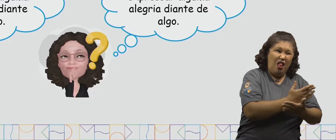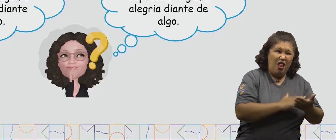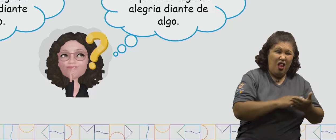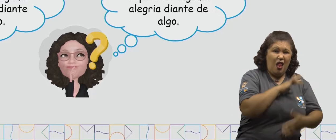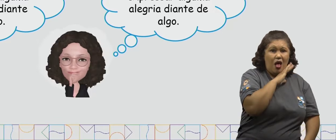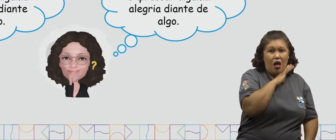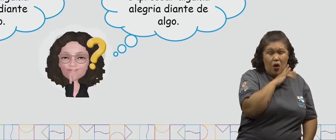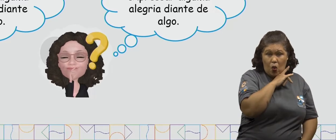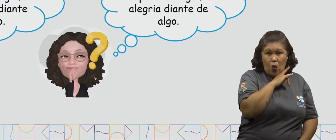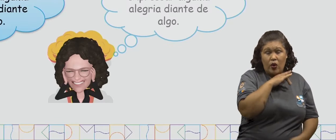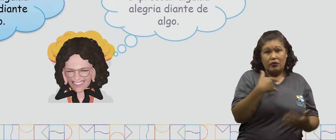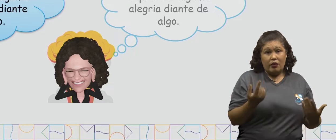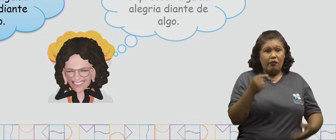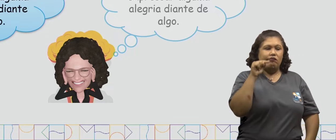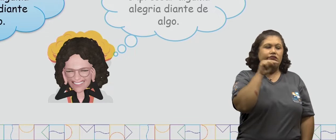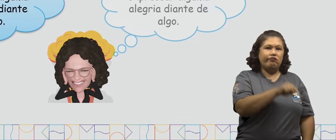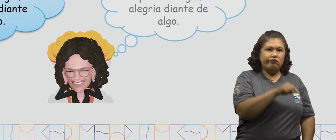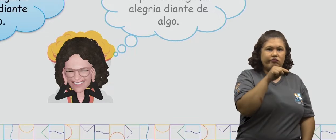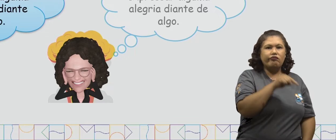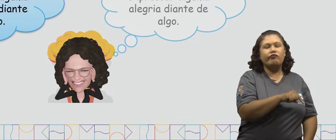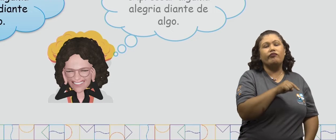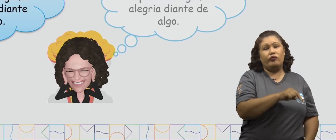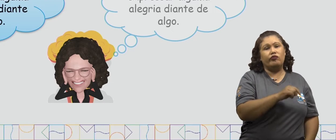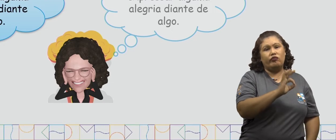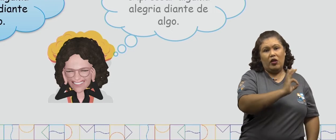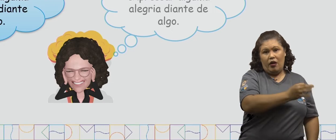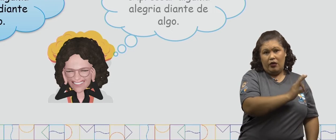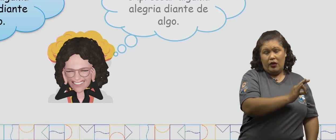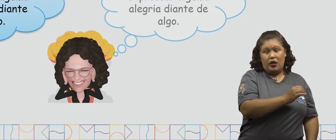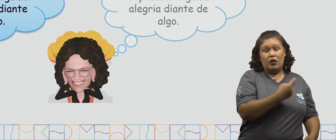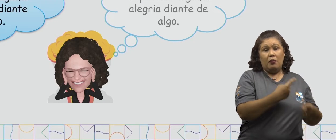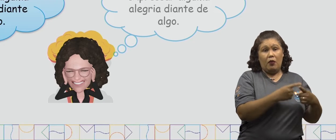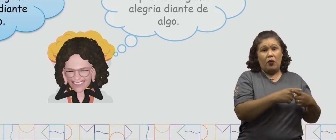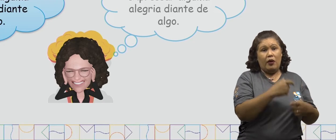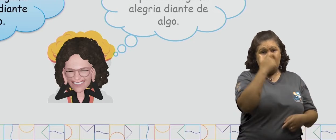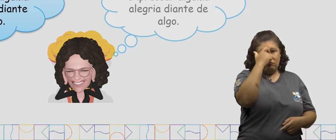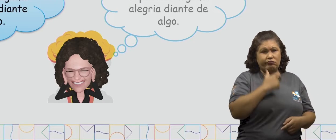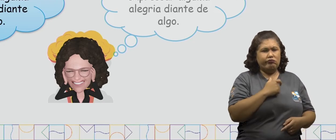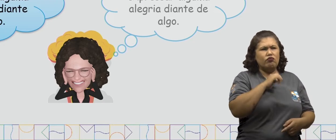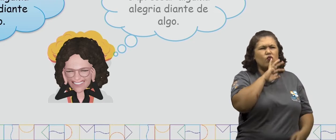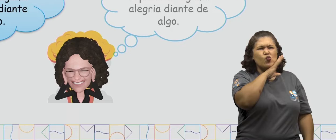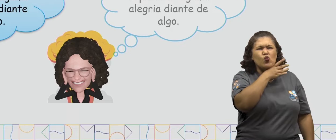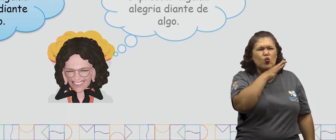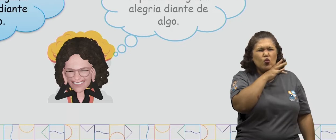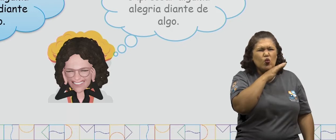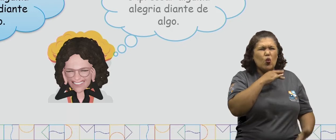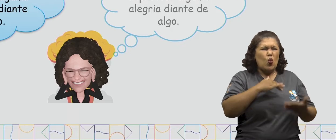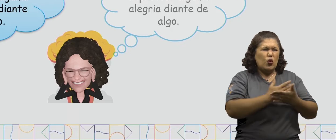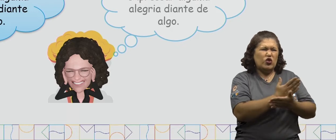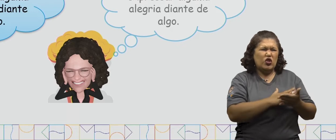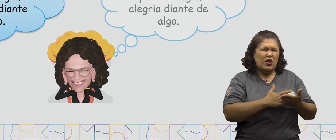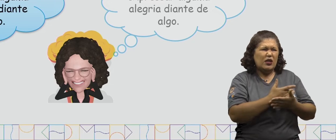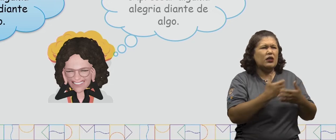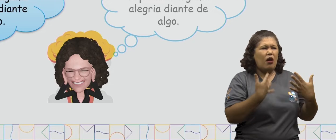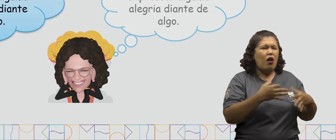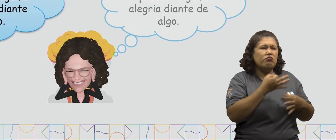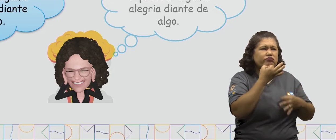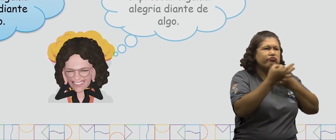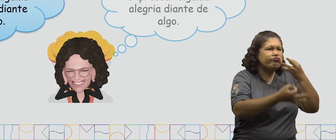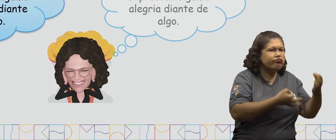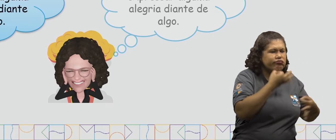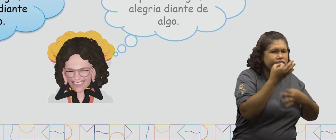Portanto, a opção correta é a primeira, quando queremos expressar alguma chateação diante de